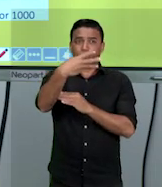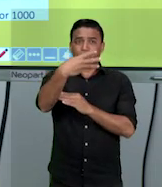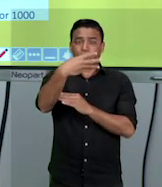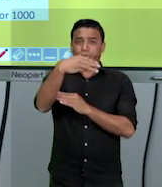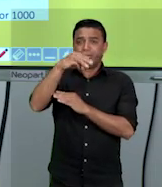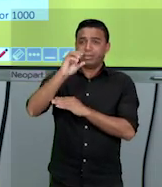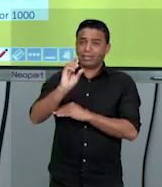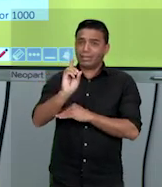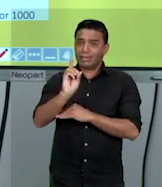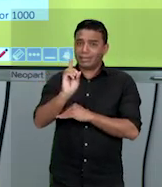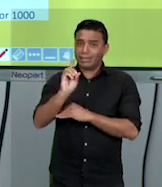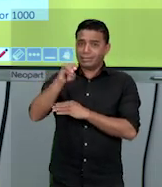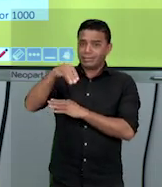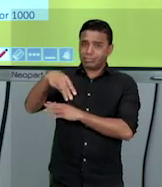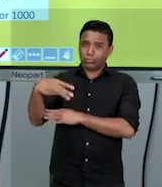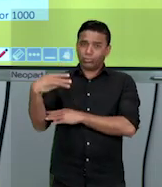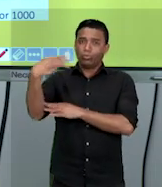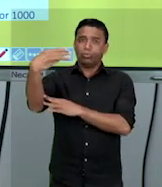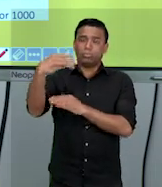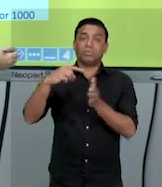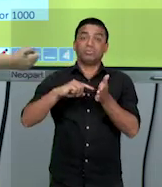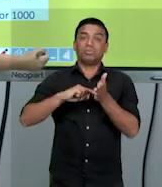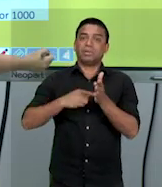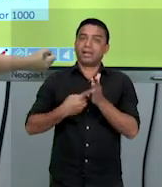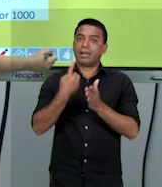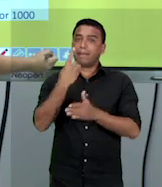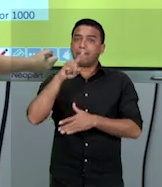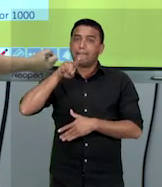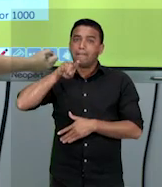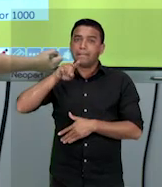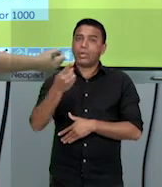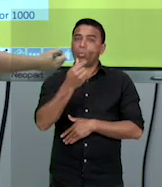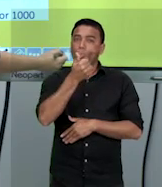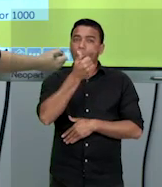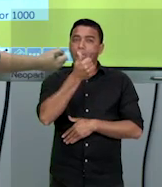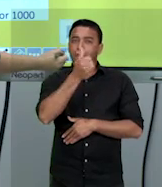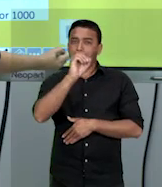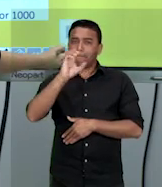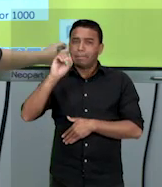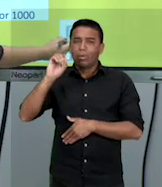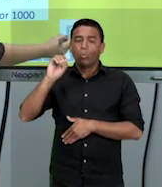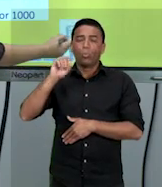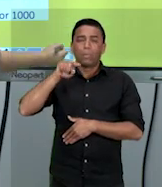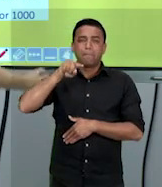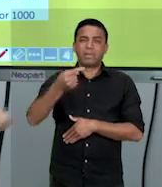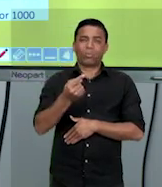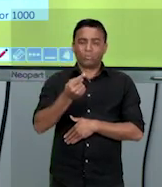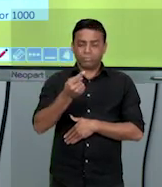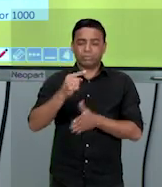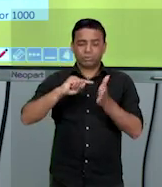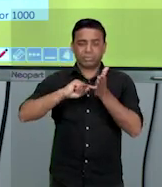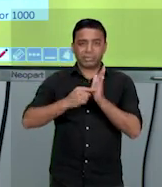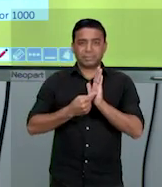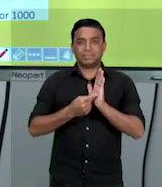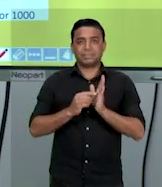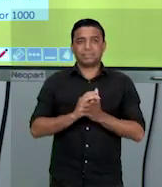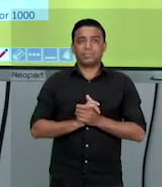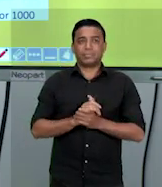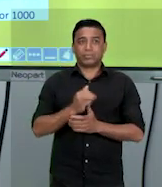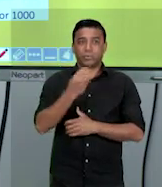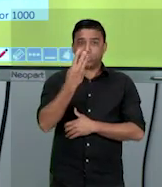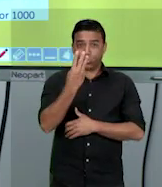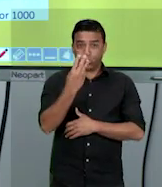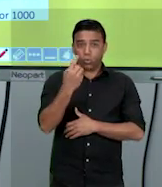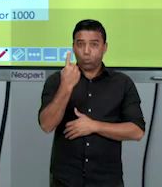cúbico, eu vou multiplicar por 1000. Então, nós temos aqui a relação 1 metro